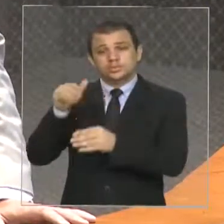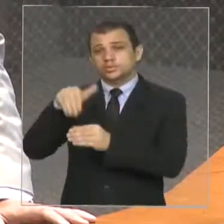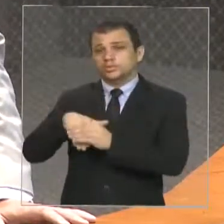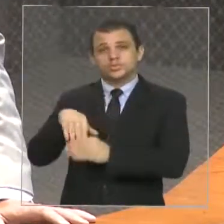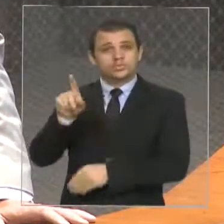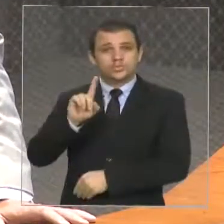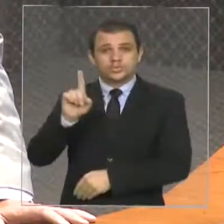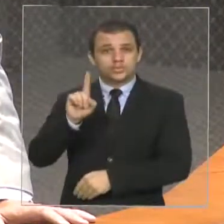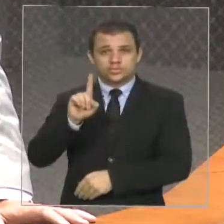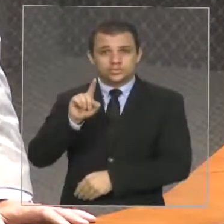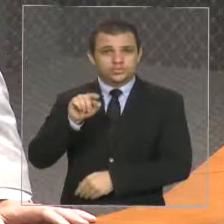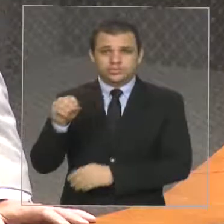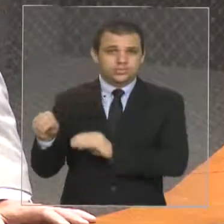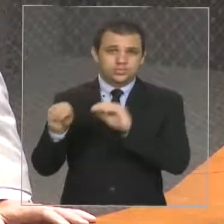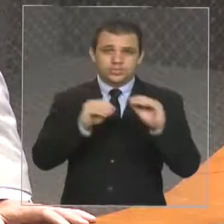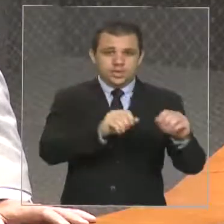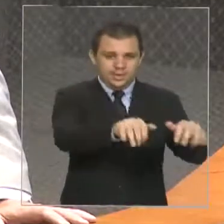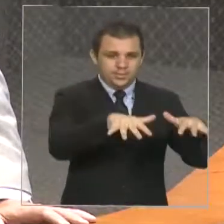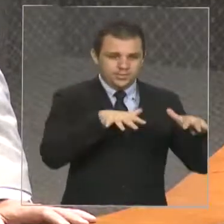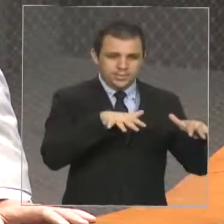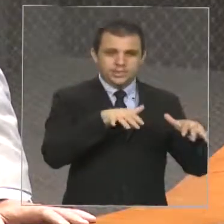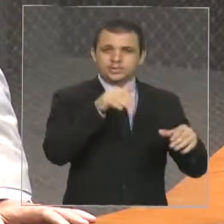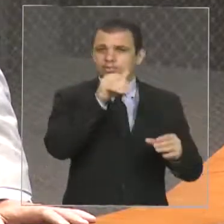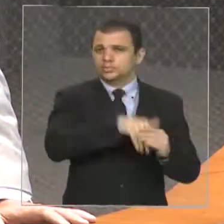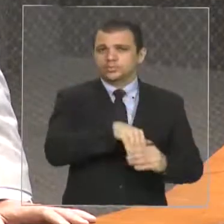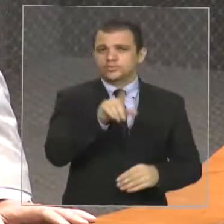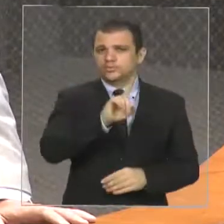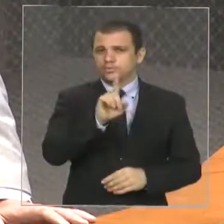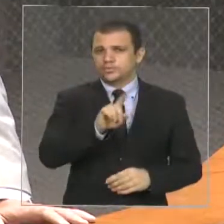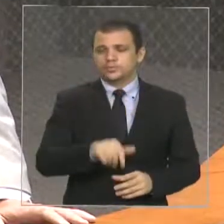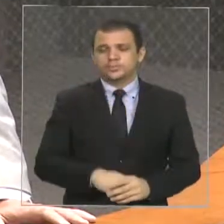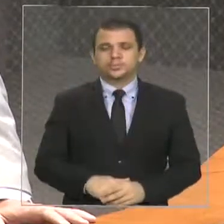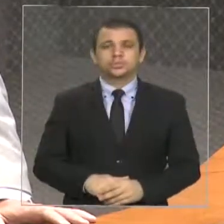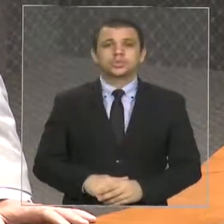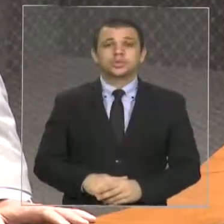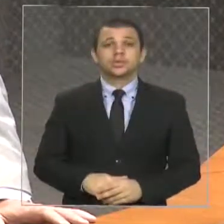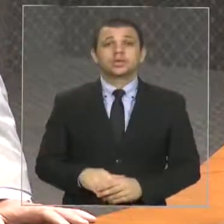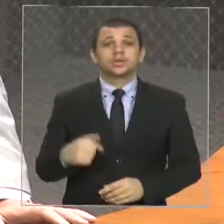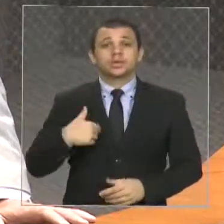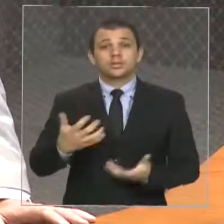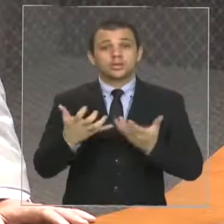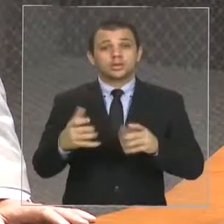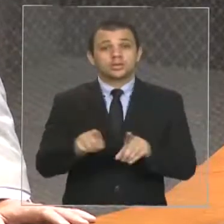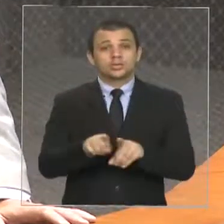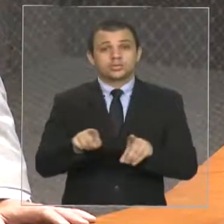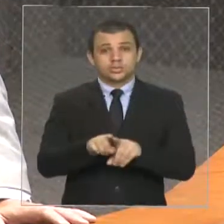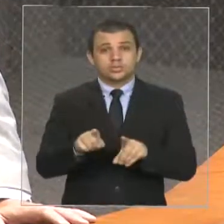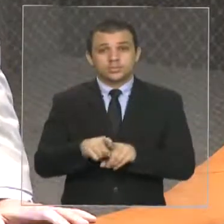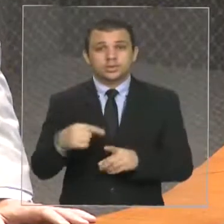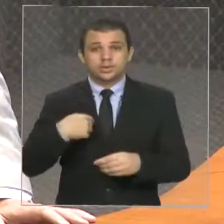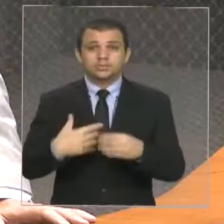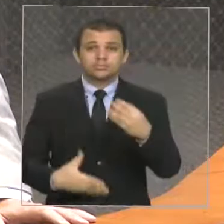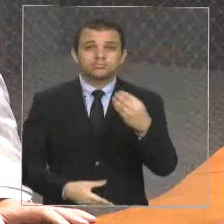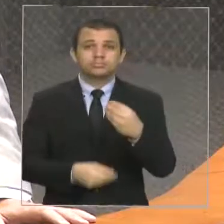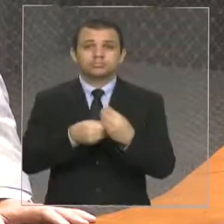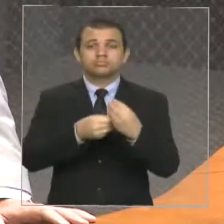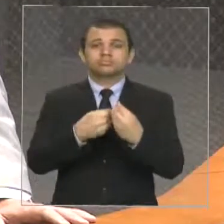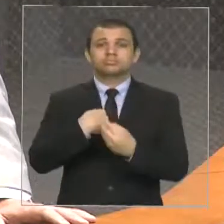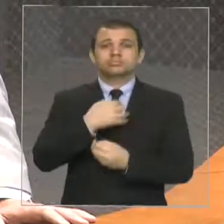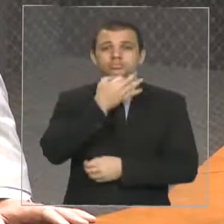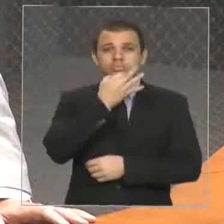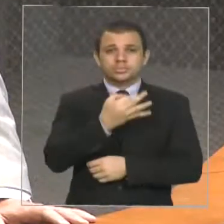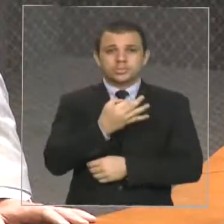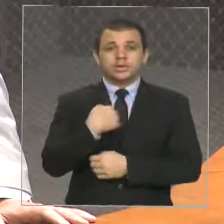no plenário. E aqui quero reiterar minha posição. Deputada Nina, eu sou a favor